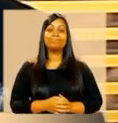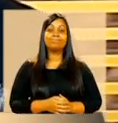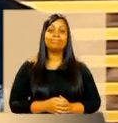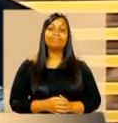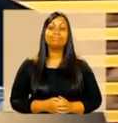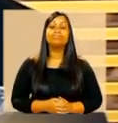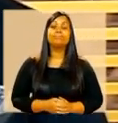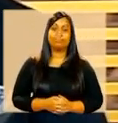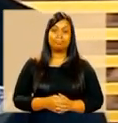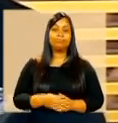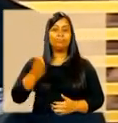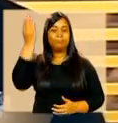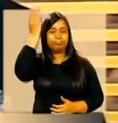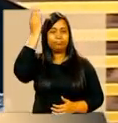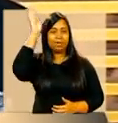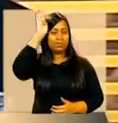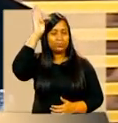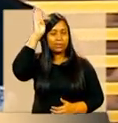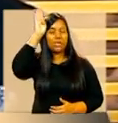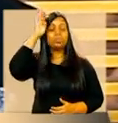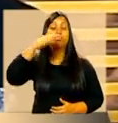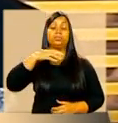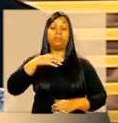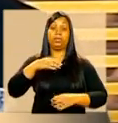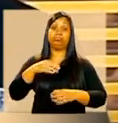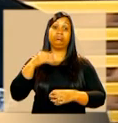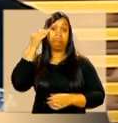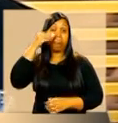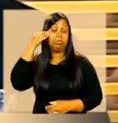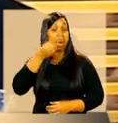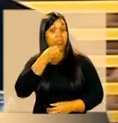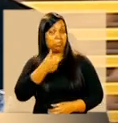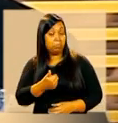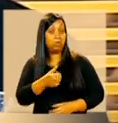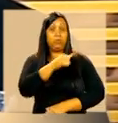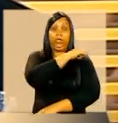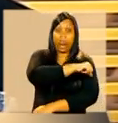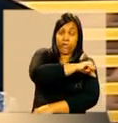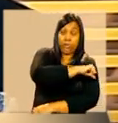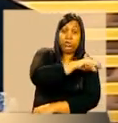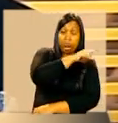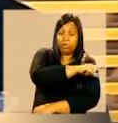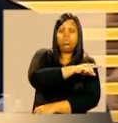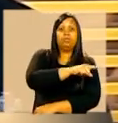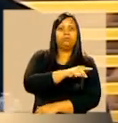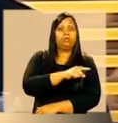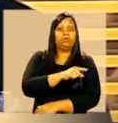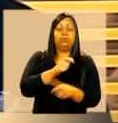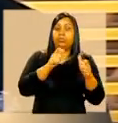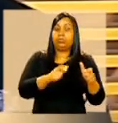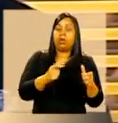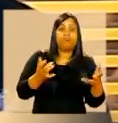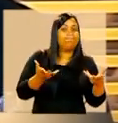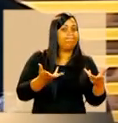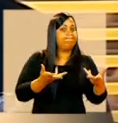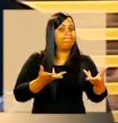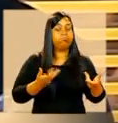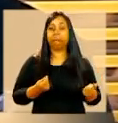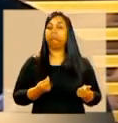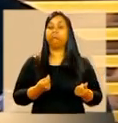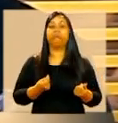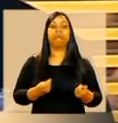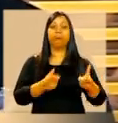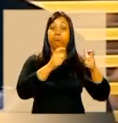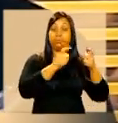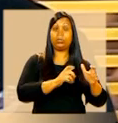Pelo SESC, a gente tem uma experiência muito bacana. Rio de Janeiro foi um lugar incrível. E é um lugar que eu